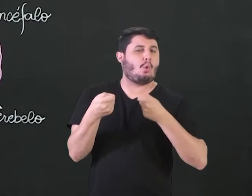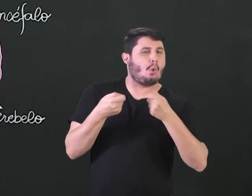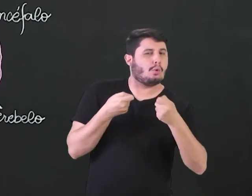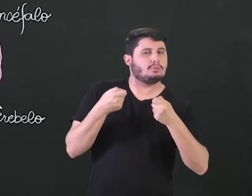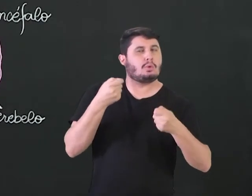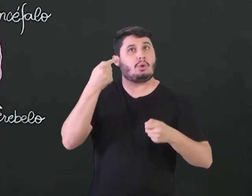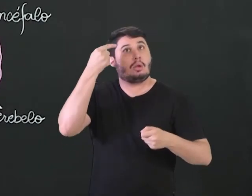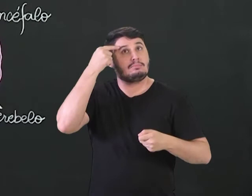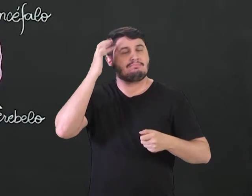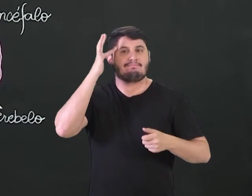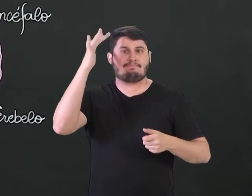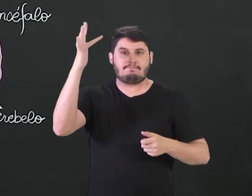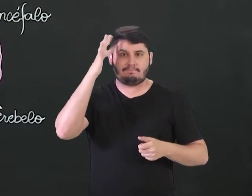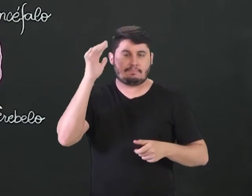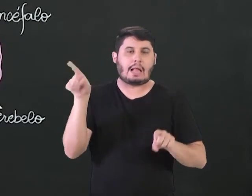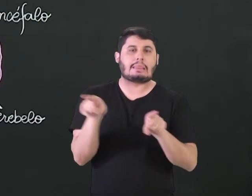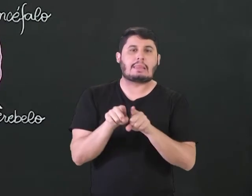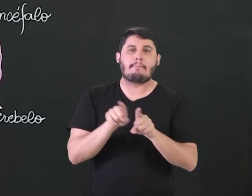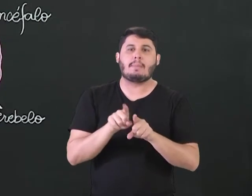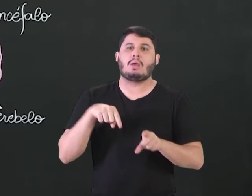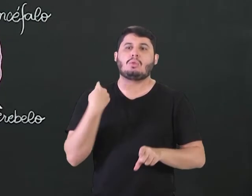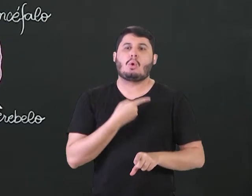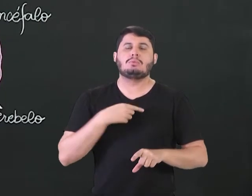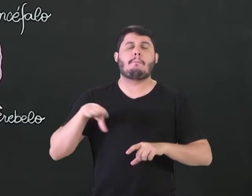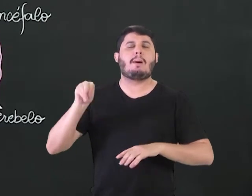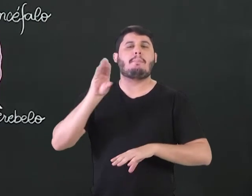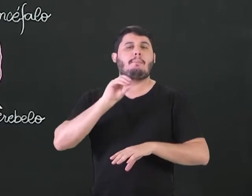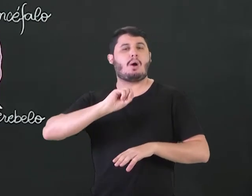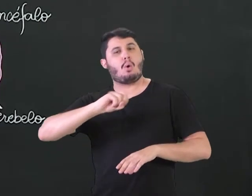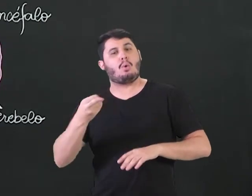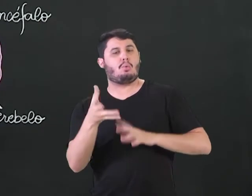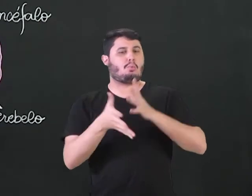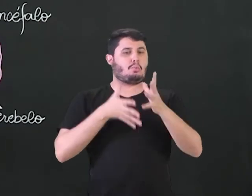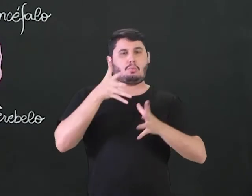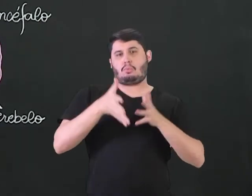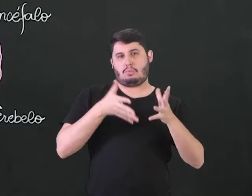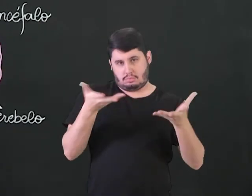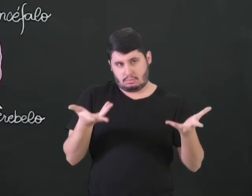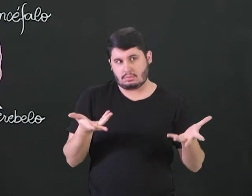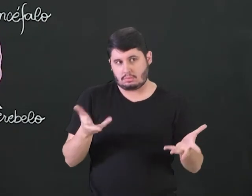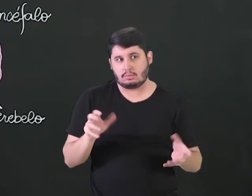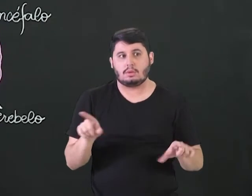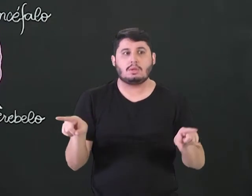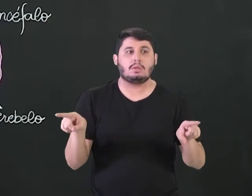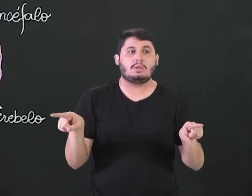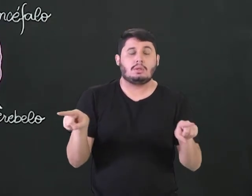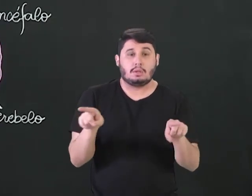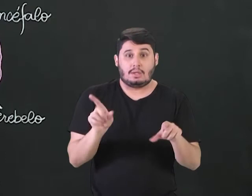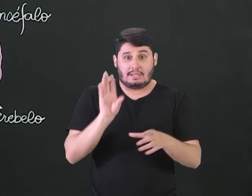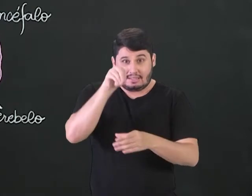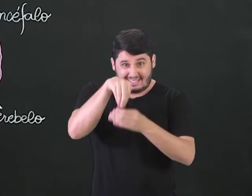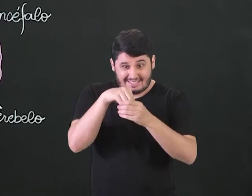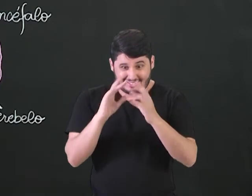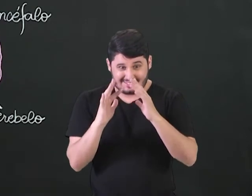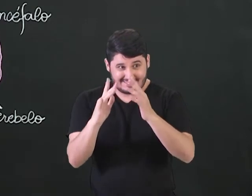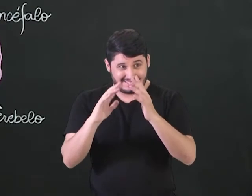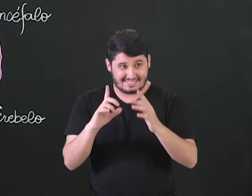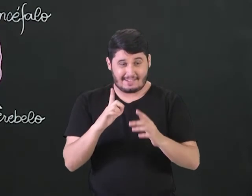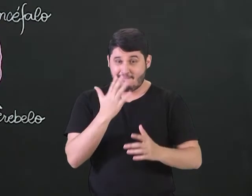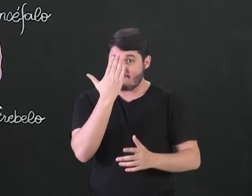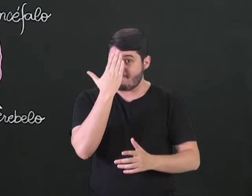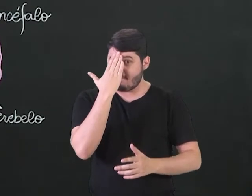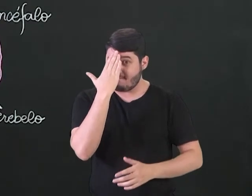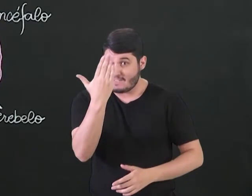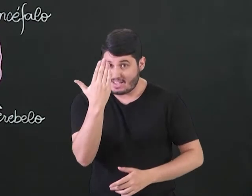linguagem, controle corporal. E nós, humanos, ainda temos um plus. O nosso córtex frontal, essa parte aqui da frente